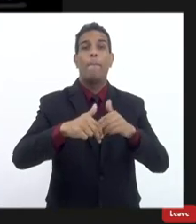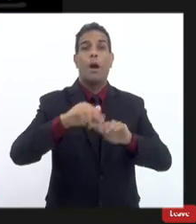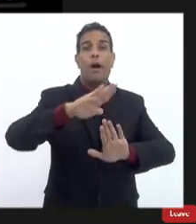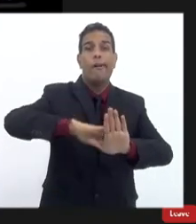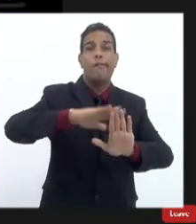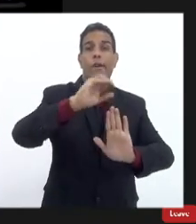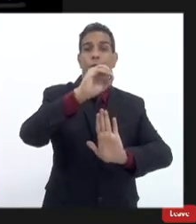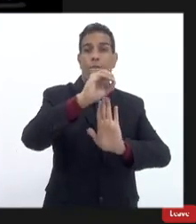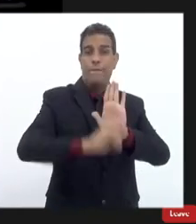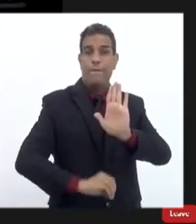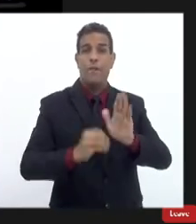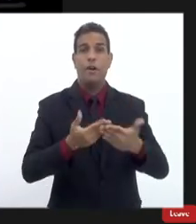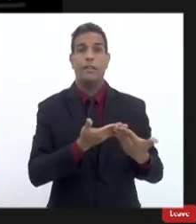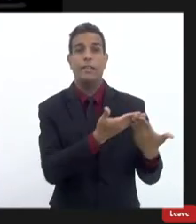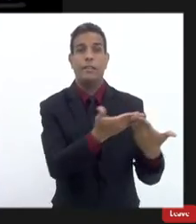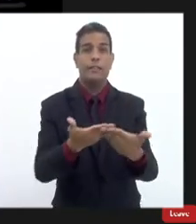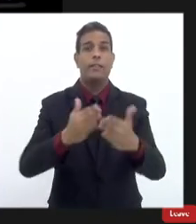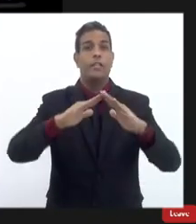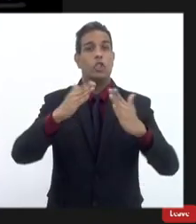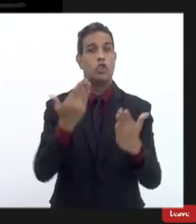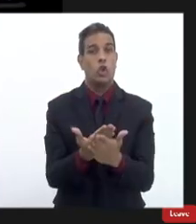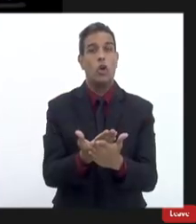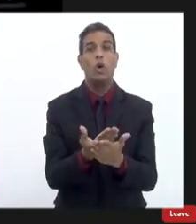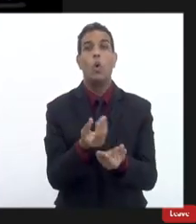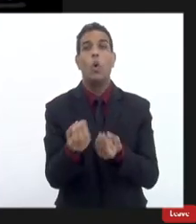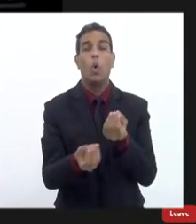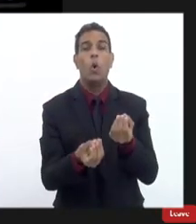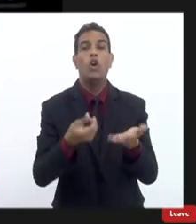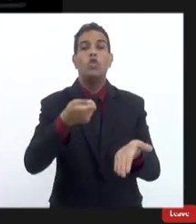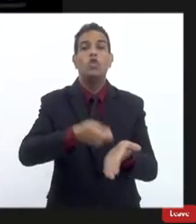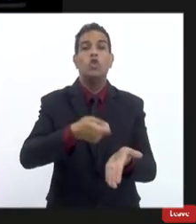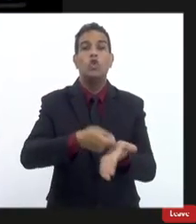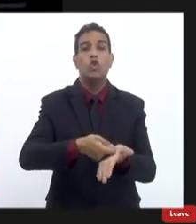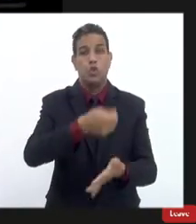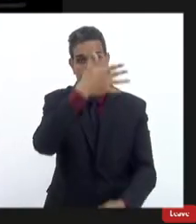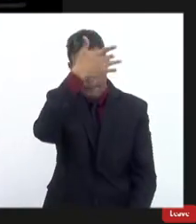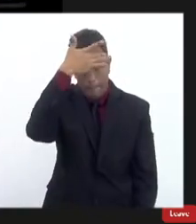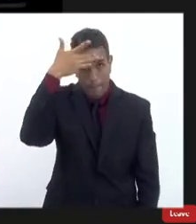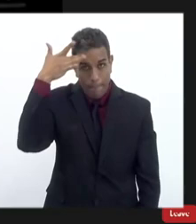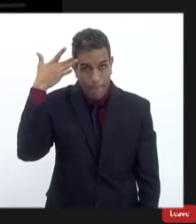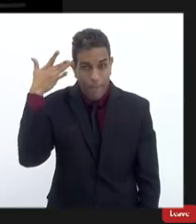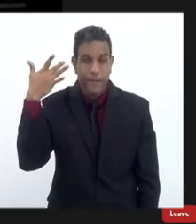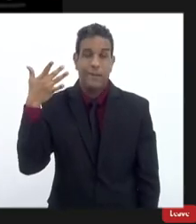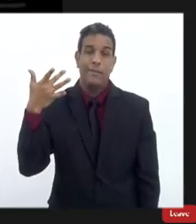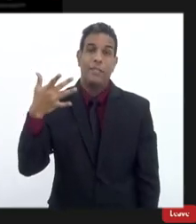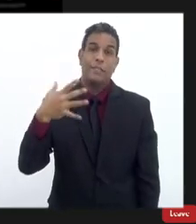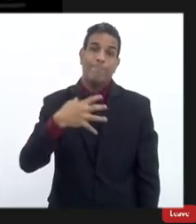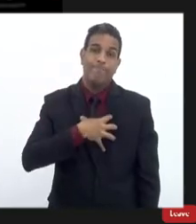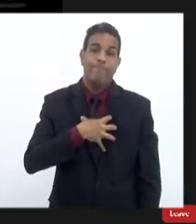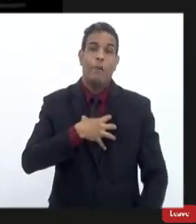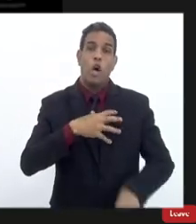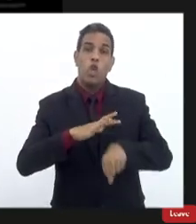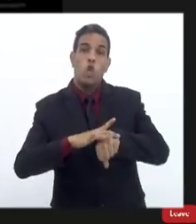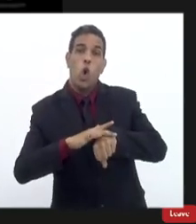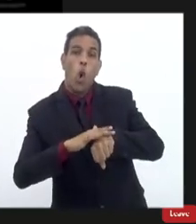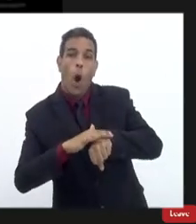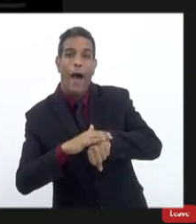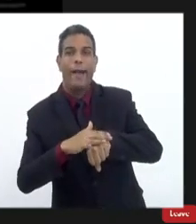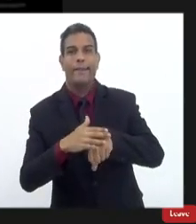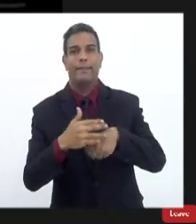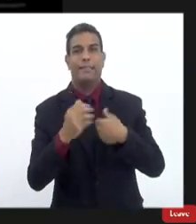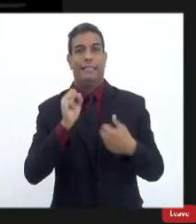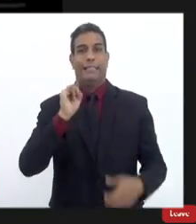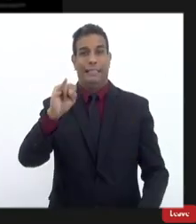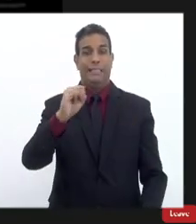foi encaminhado para as direções das escolas, exigindo que pessoas com comorbidades, mesmo que